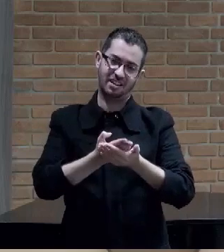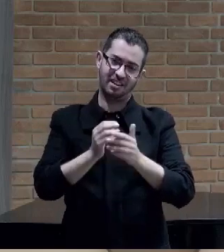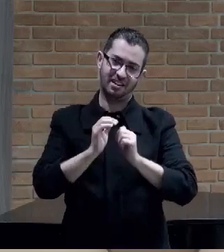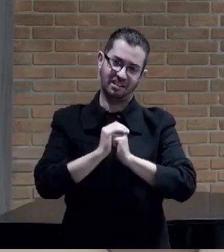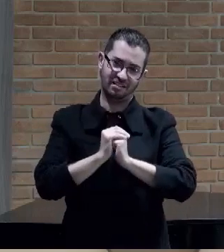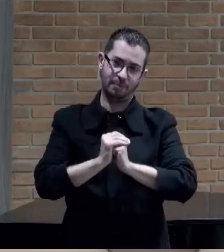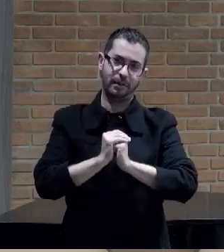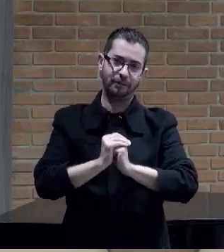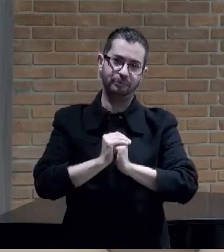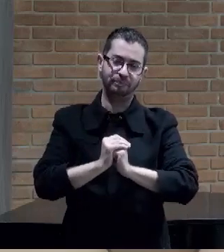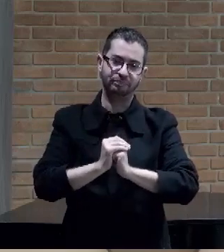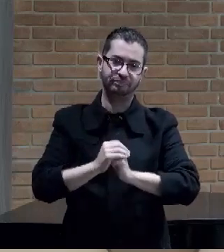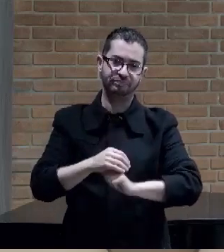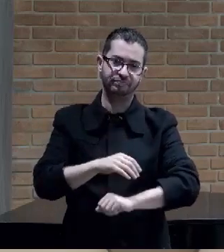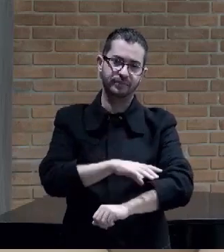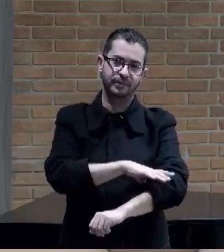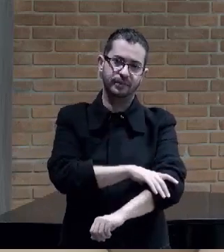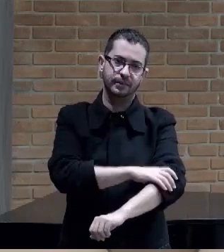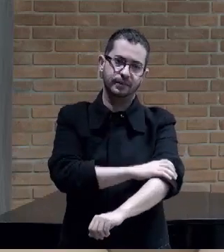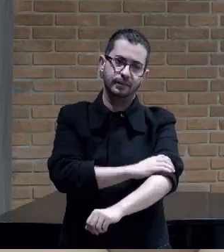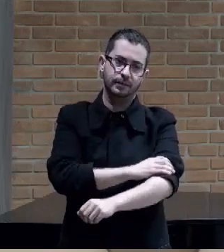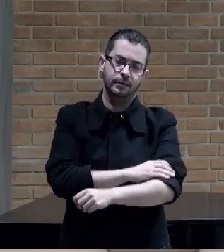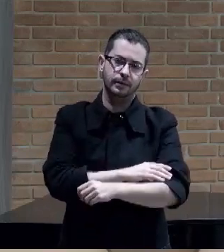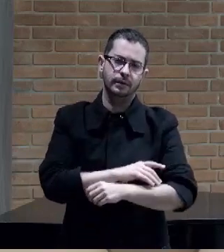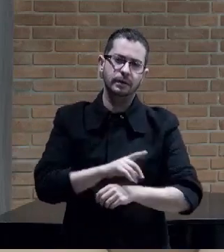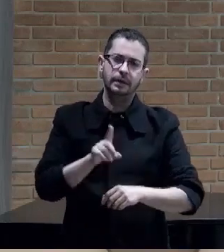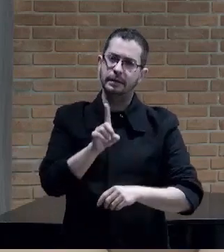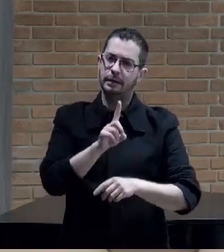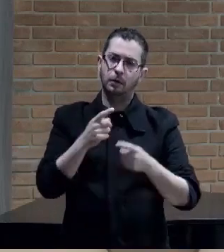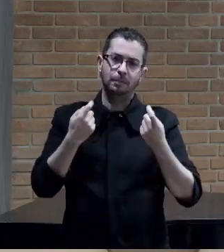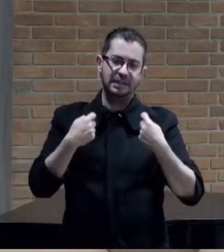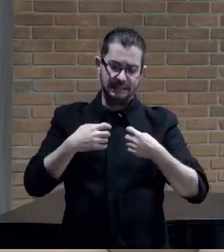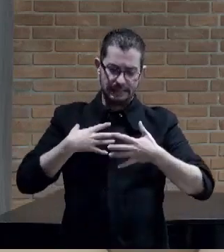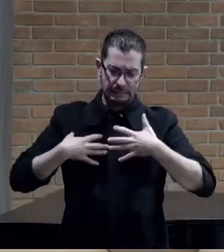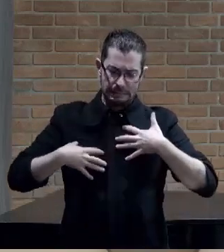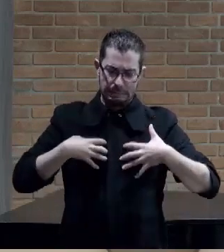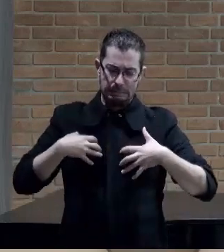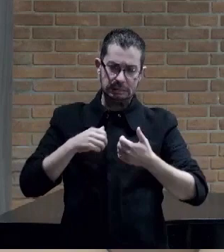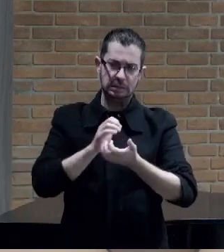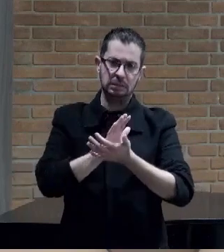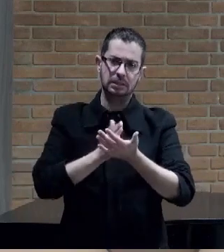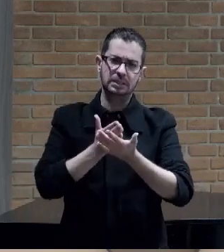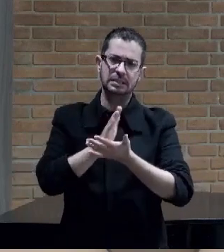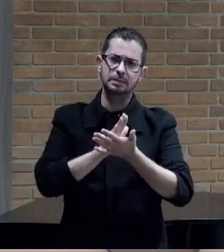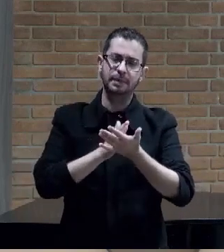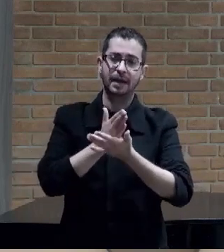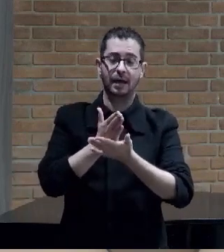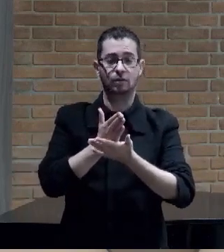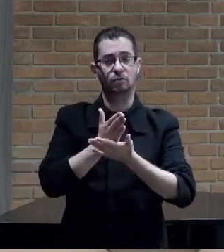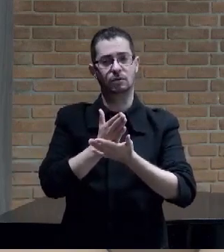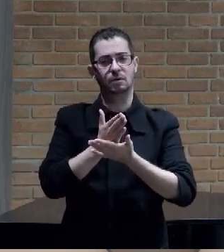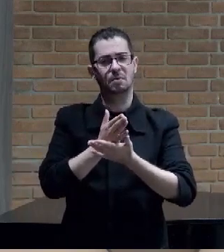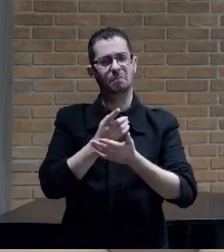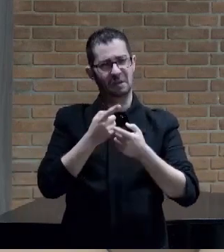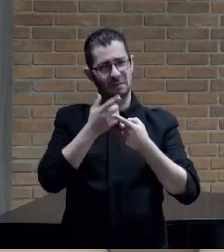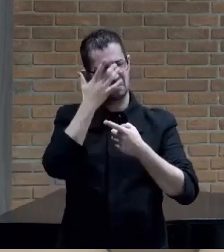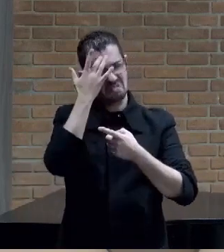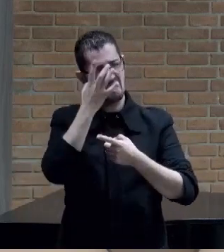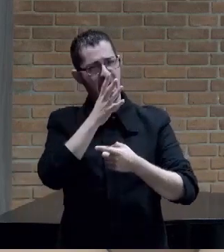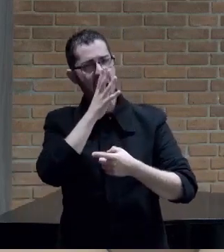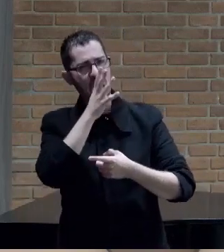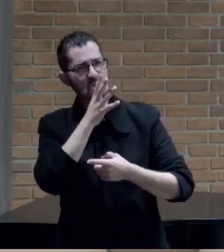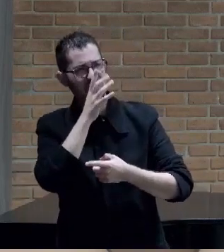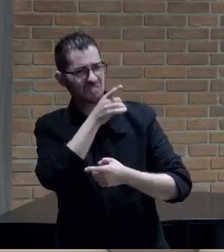verdade. Então, não fique desesperado, porque estão te chamando de louco, ou